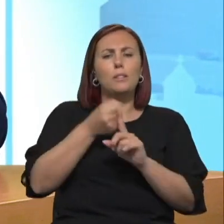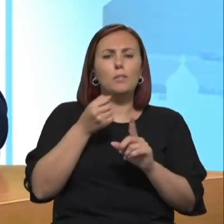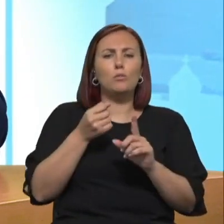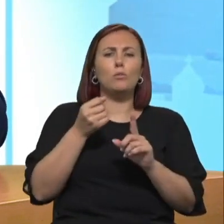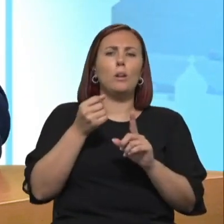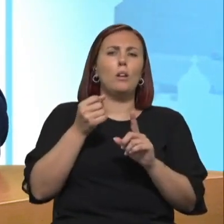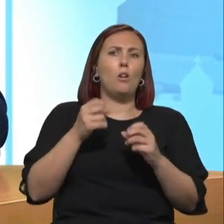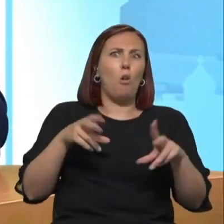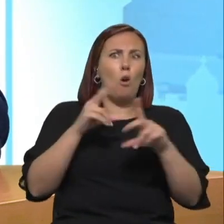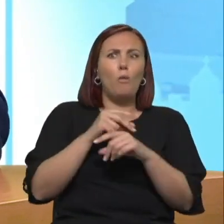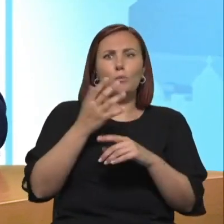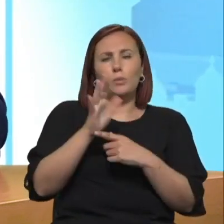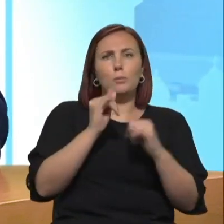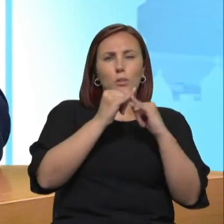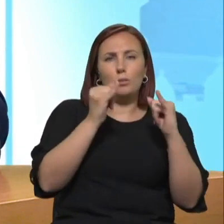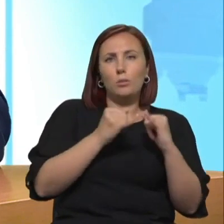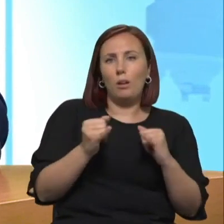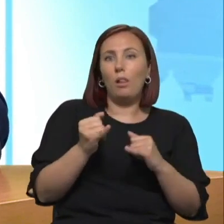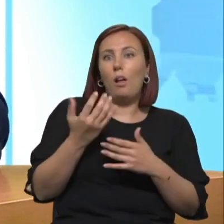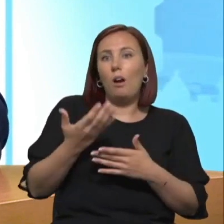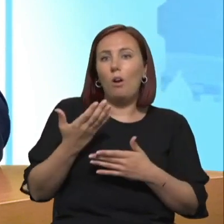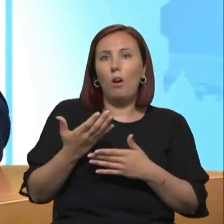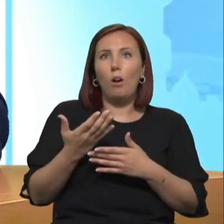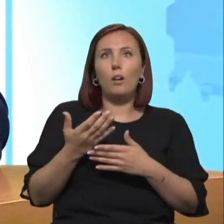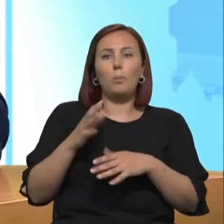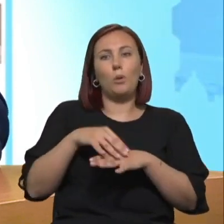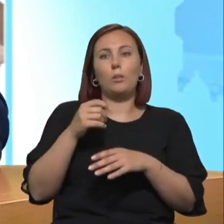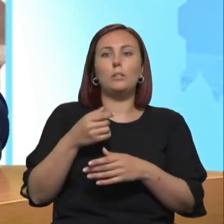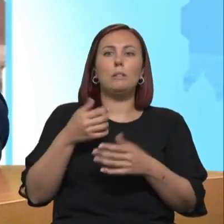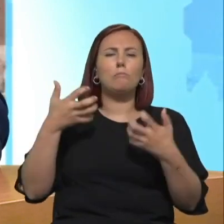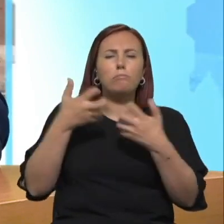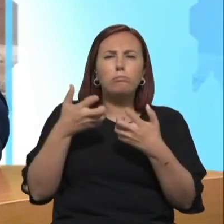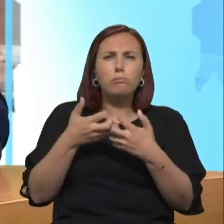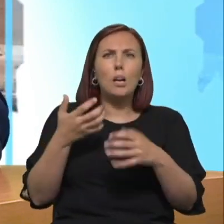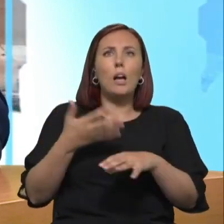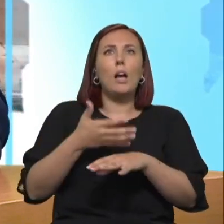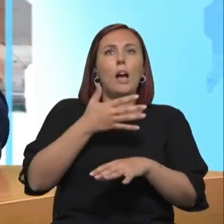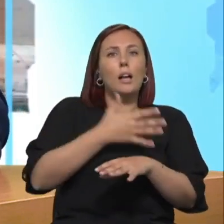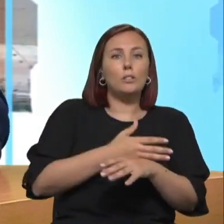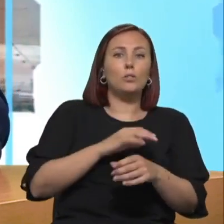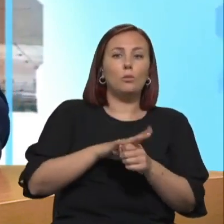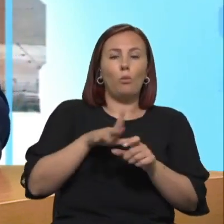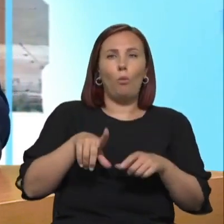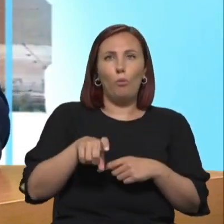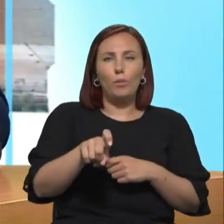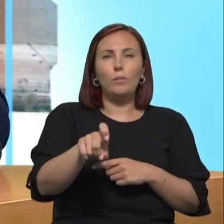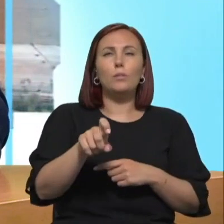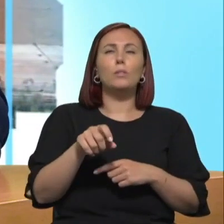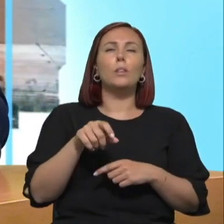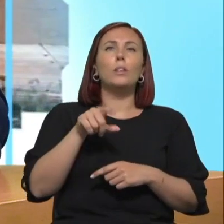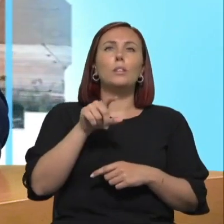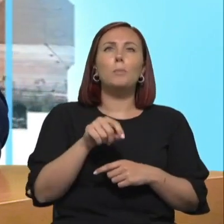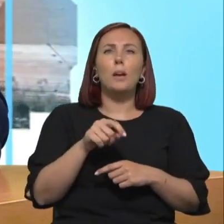internacional, nomeadamente, neste momento é marcado pela guerra, anteriormente pelo Covid, e efetivamente